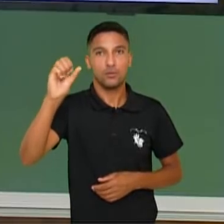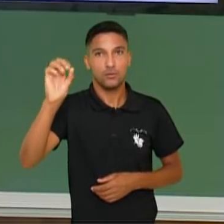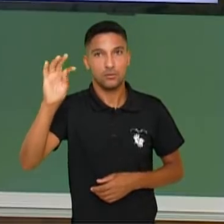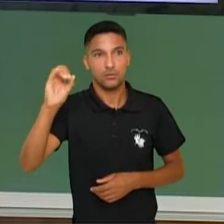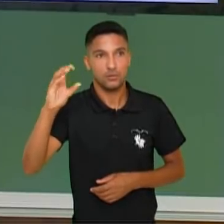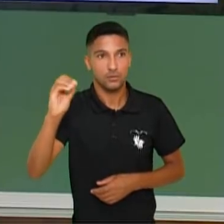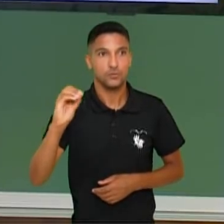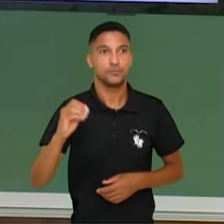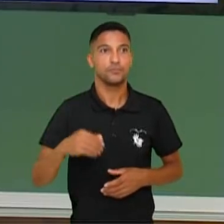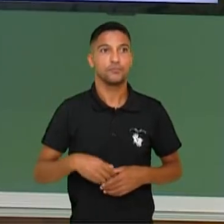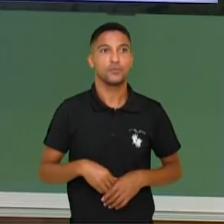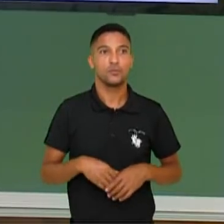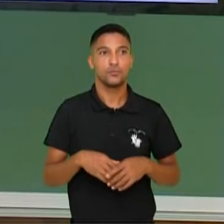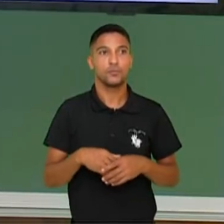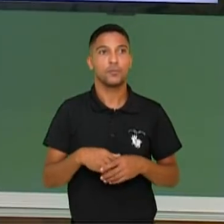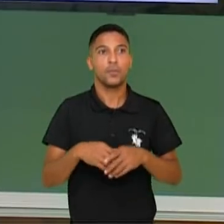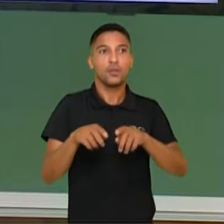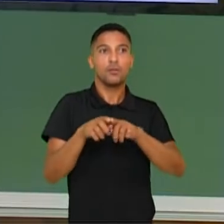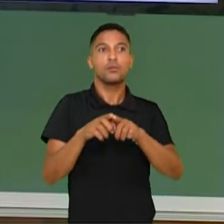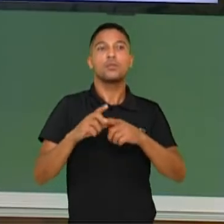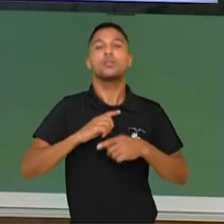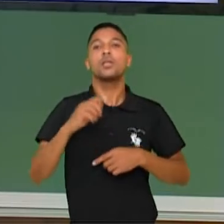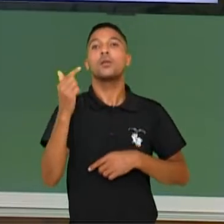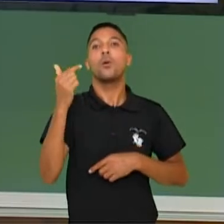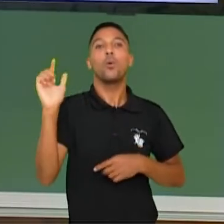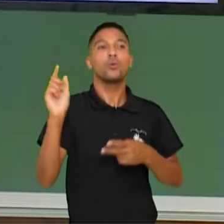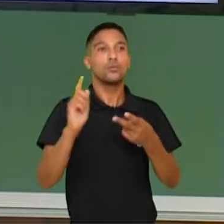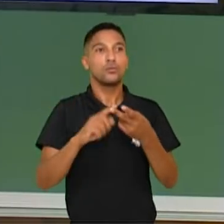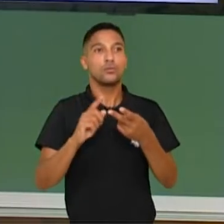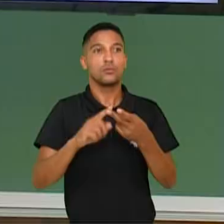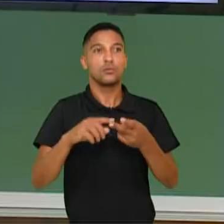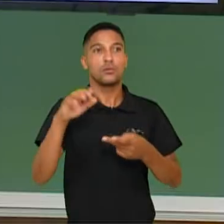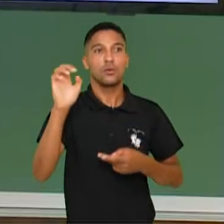uma outra chamada endósteo.